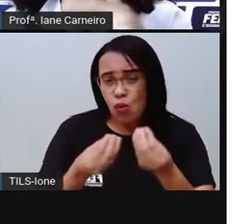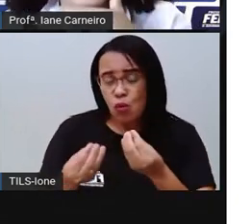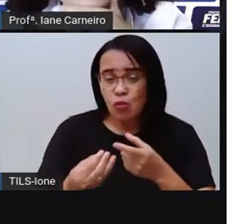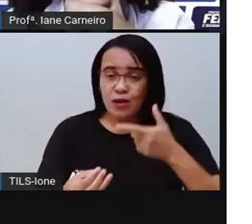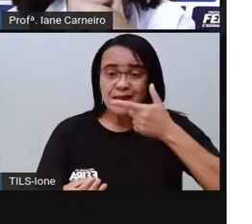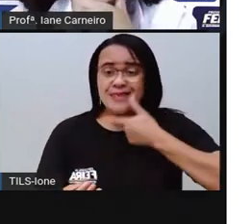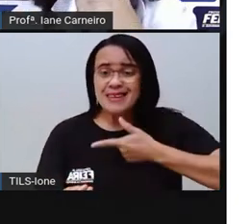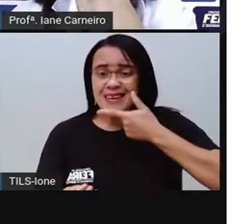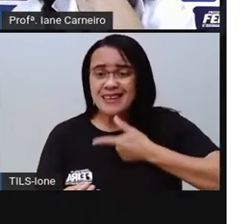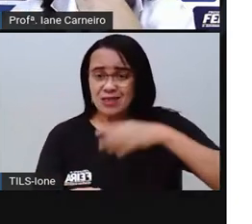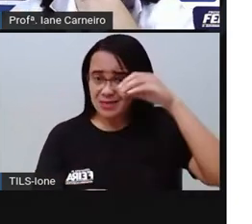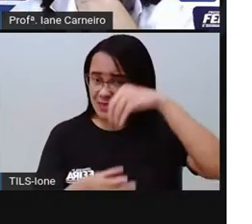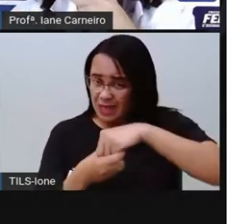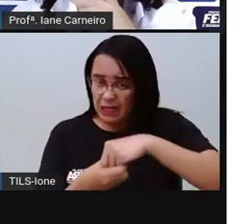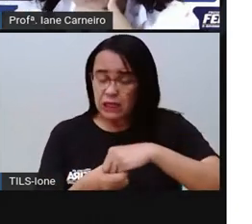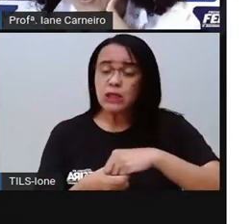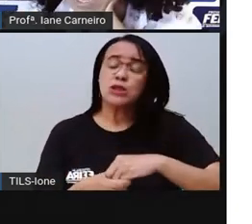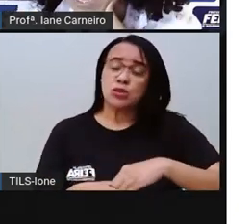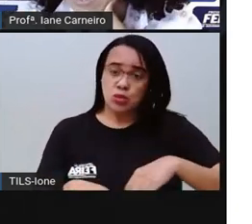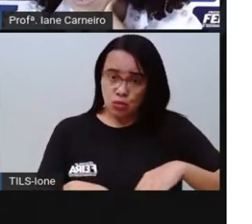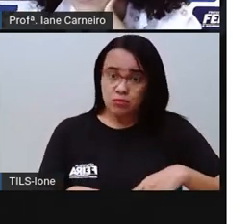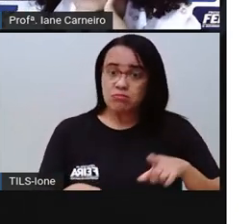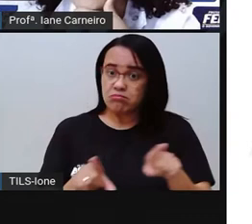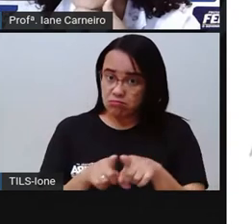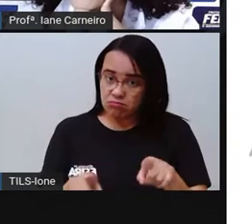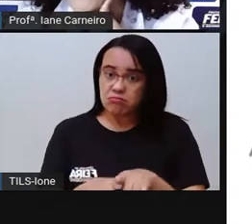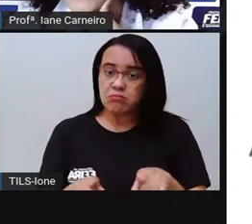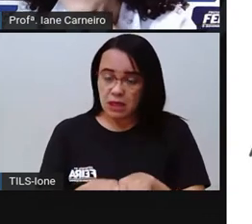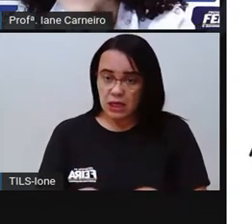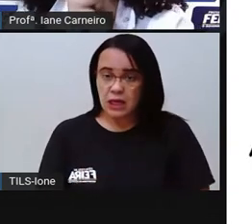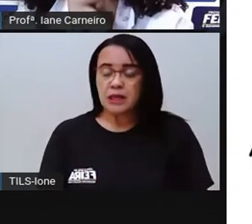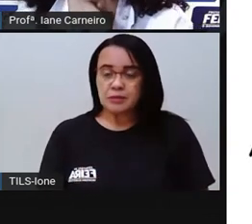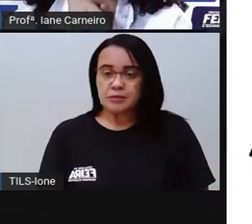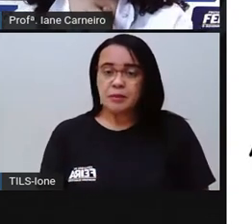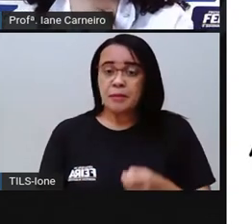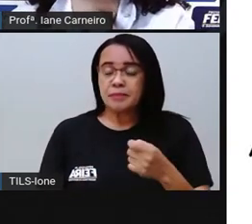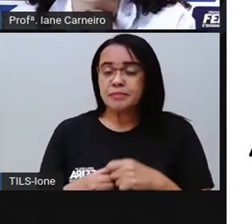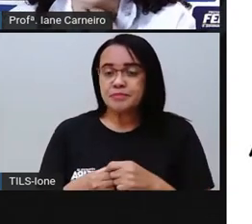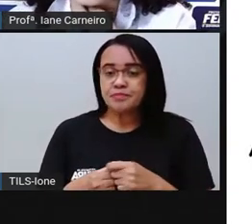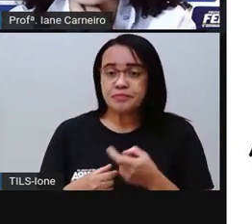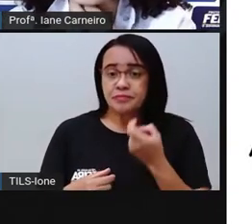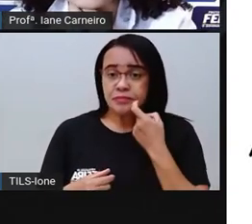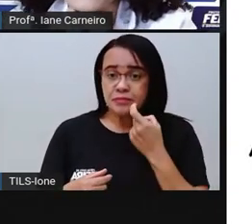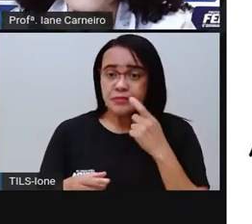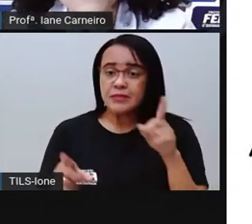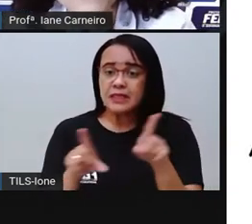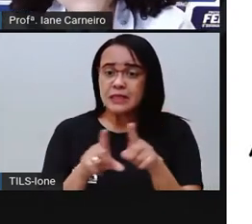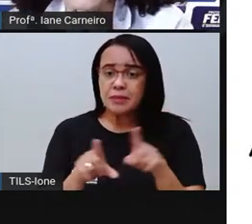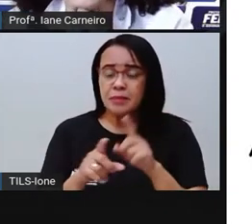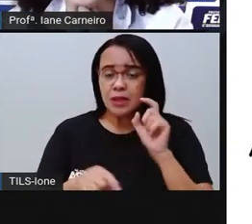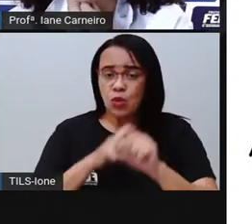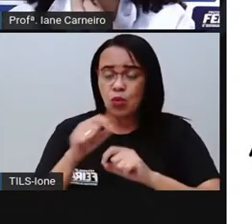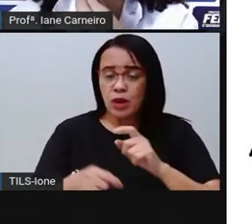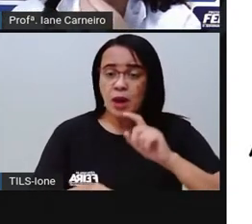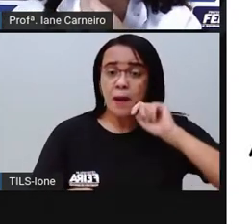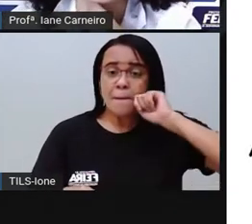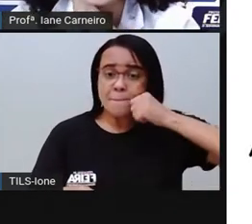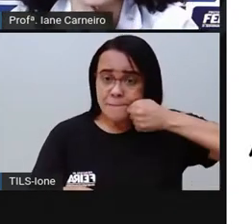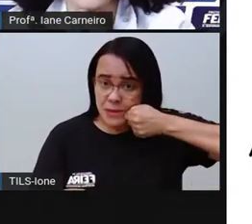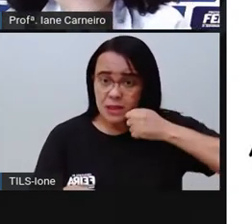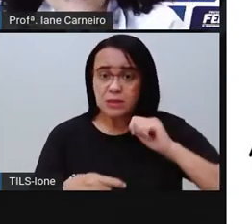pães e doces. Olha só como eles são oportunistas, né? é aquela mancha